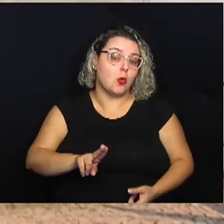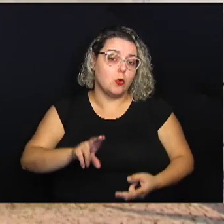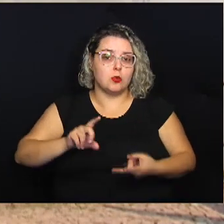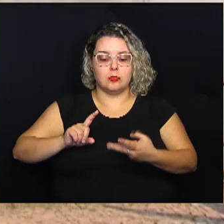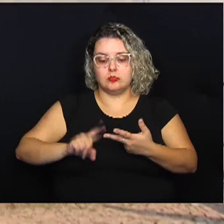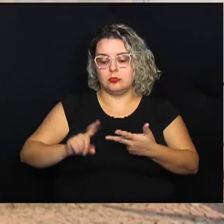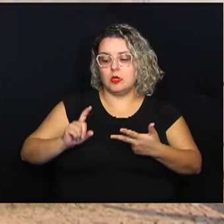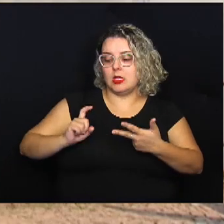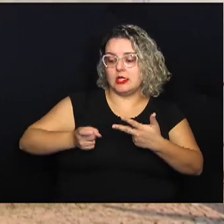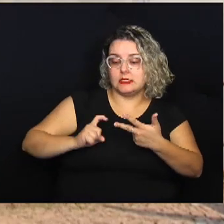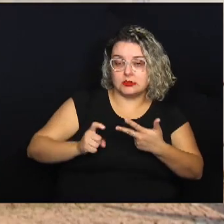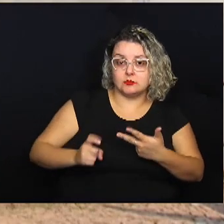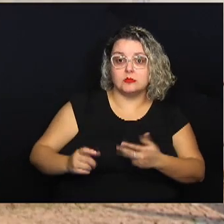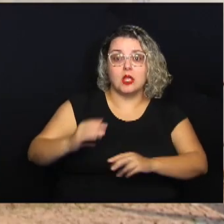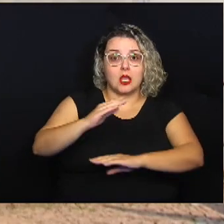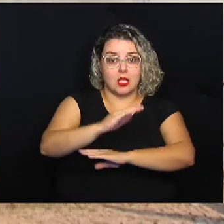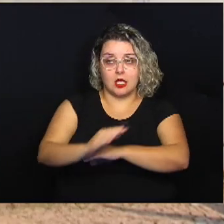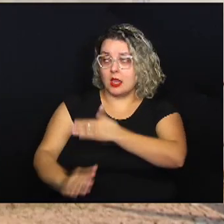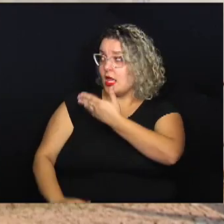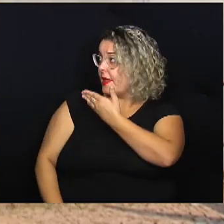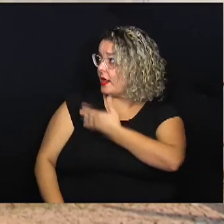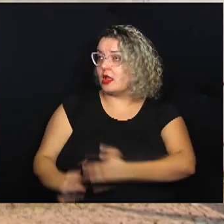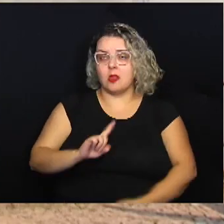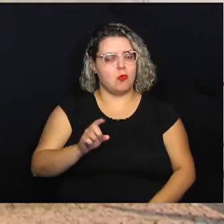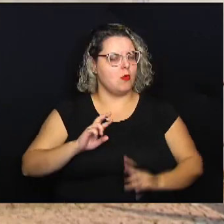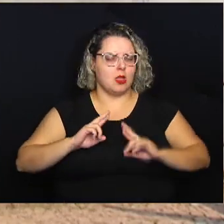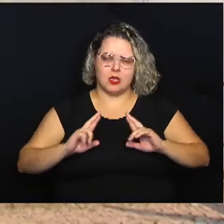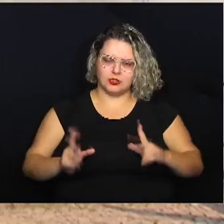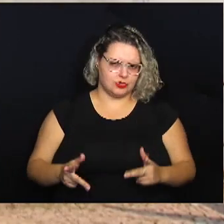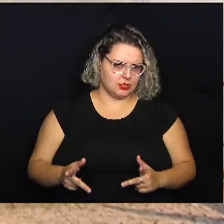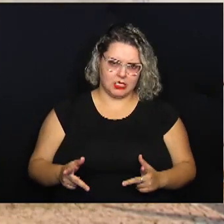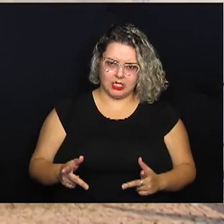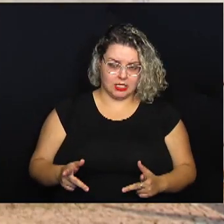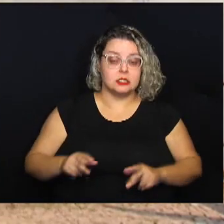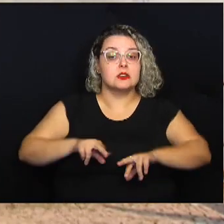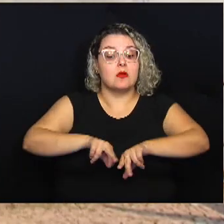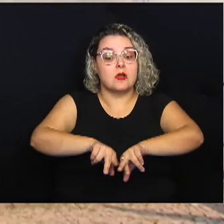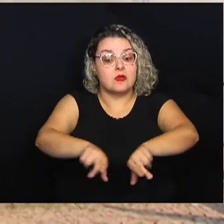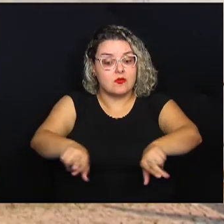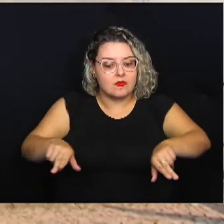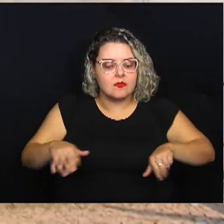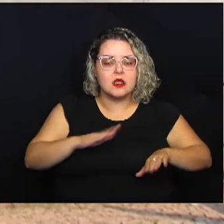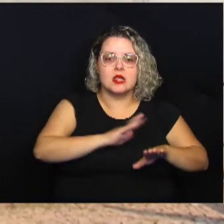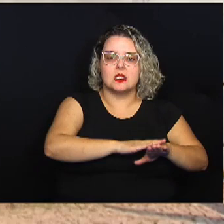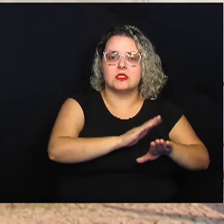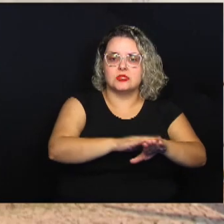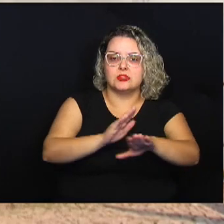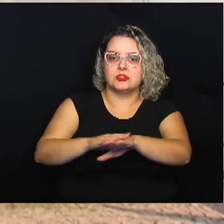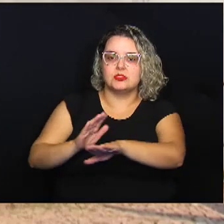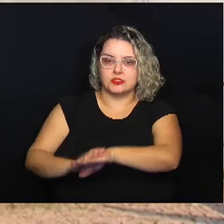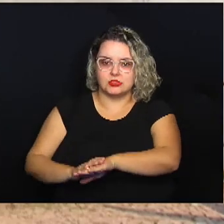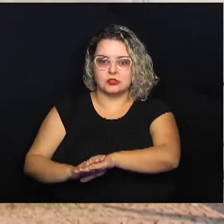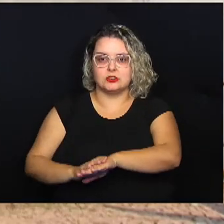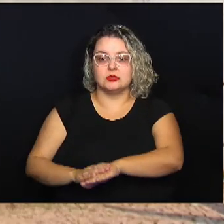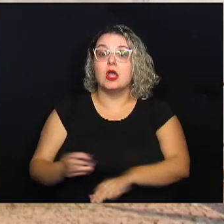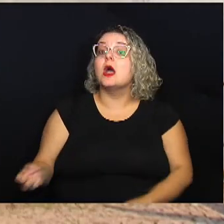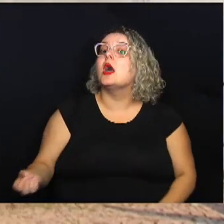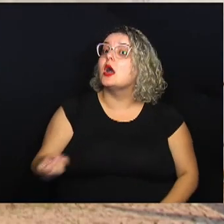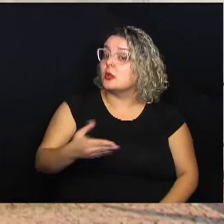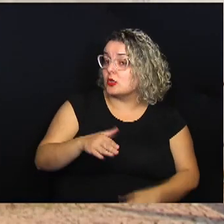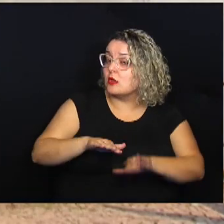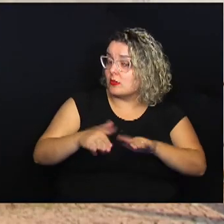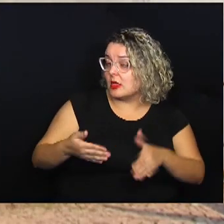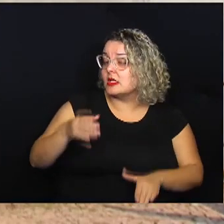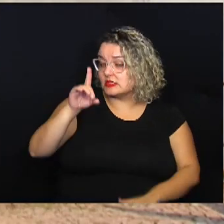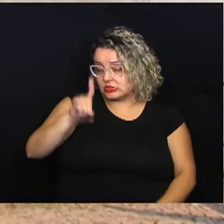na Câmara Municipal de Campinas não é diferente. São várias ações desde que a nova mesa